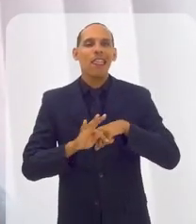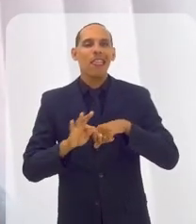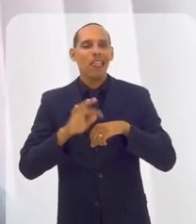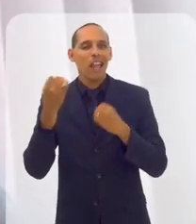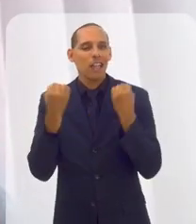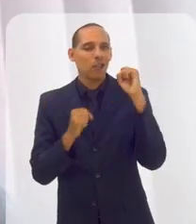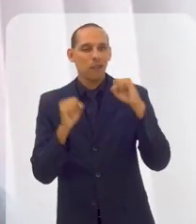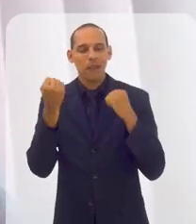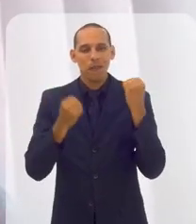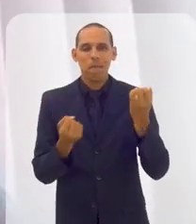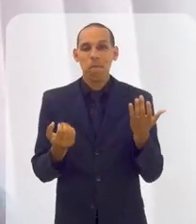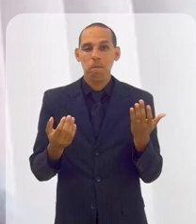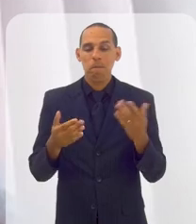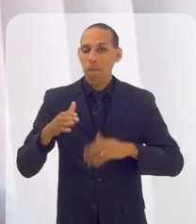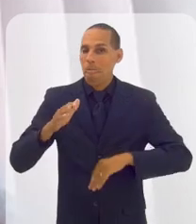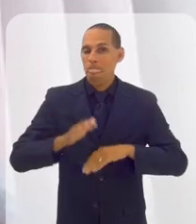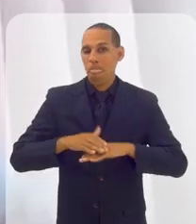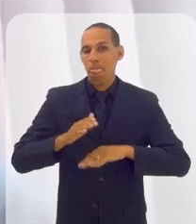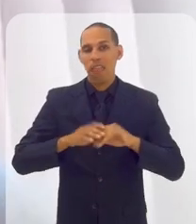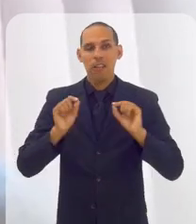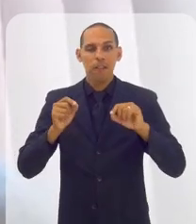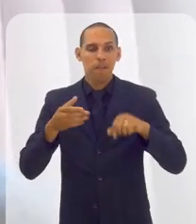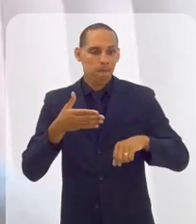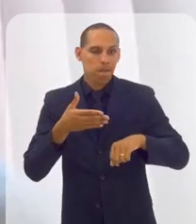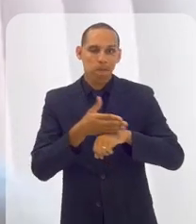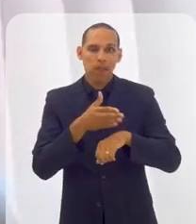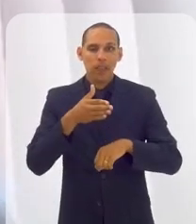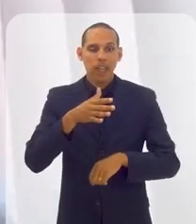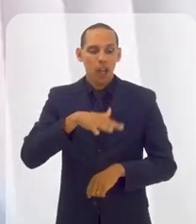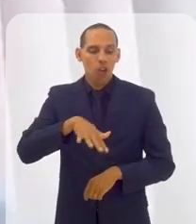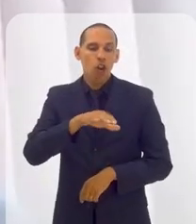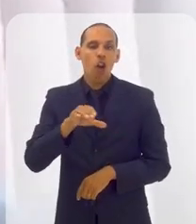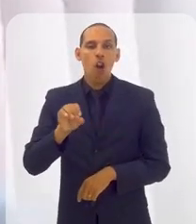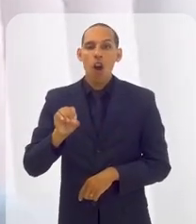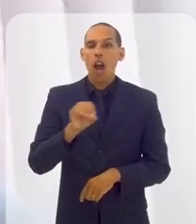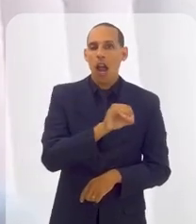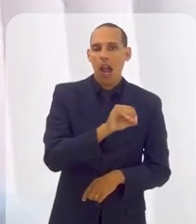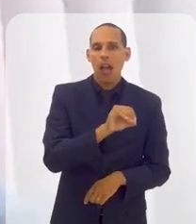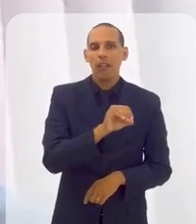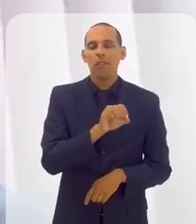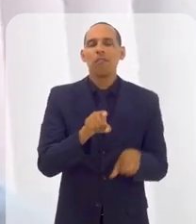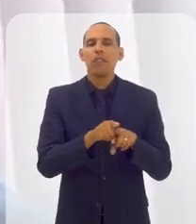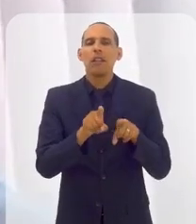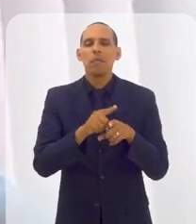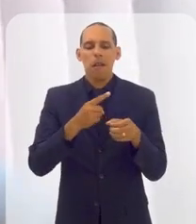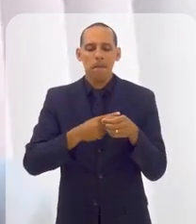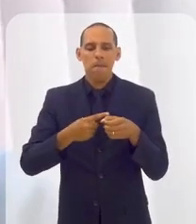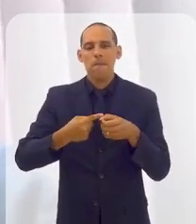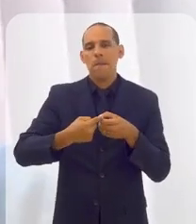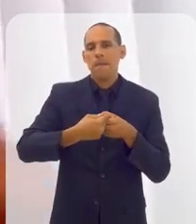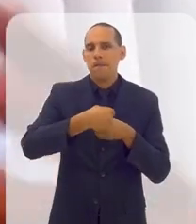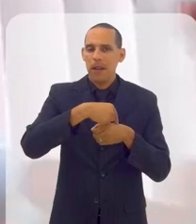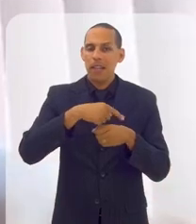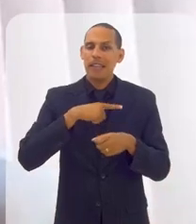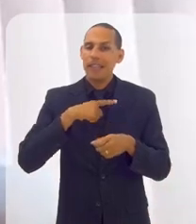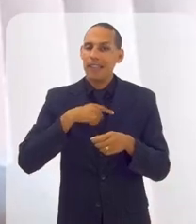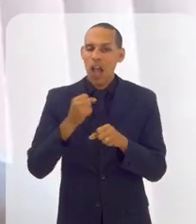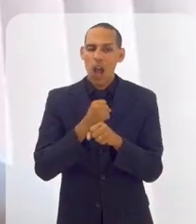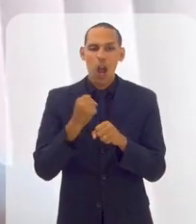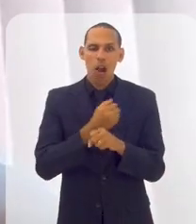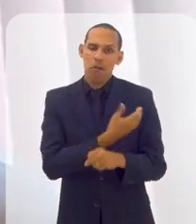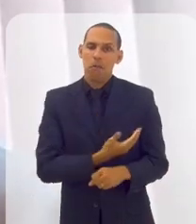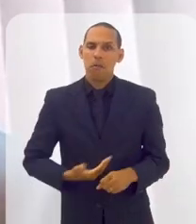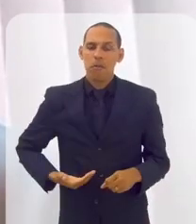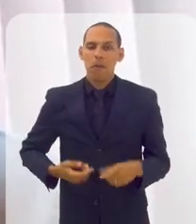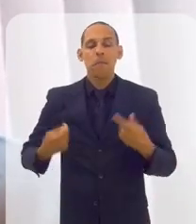com os técnicos industriais. Você faz uma série de intervenções na Zona Oeste do Rio de Janeiro, em comunidades do interior do Estado, tem uma série de